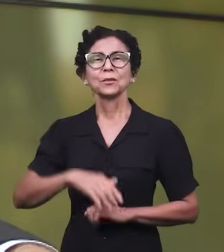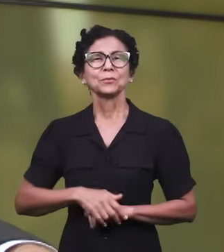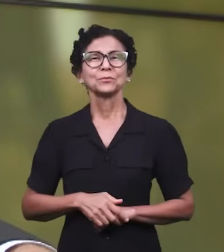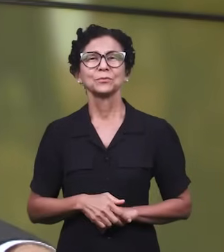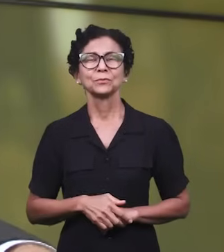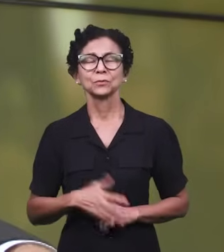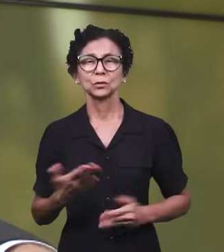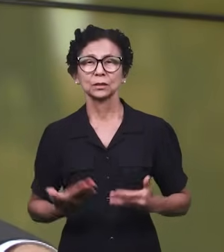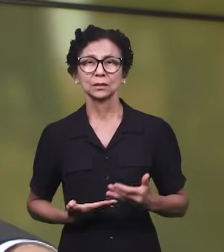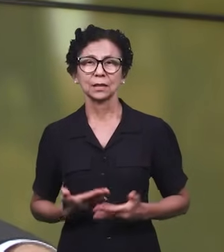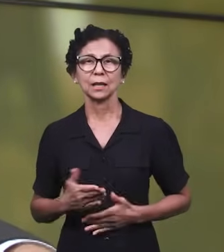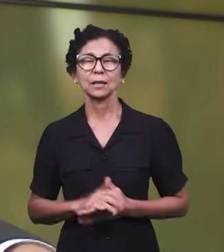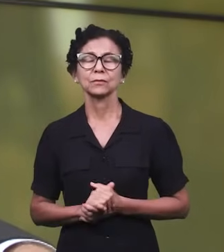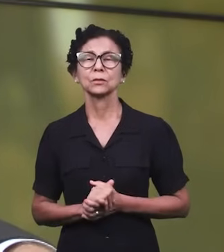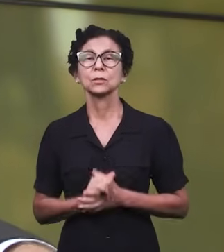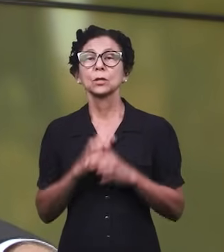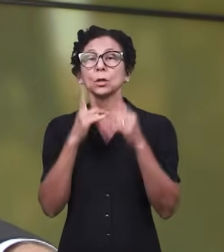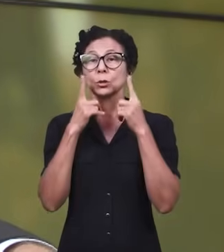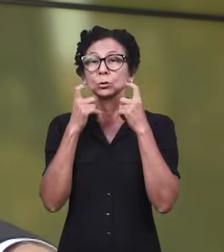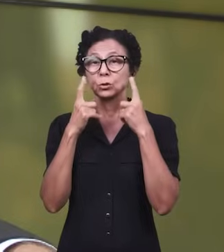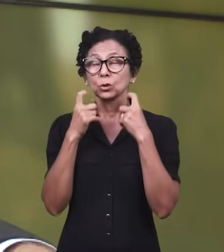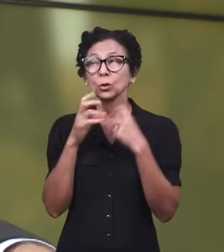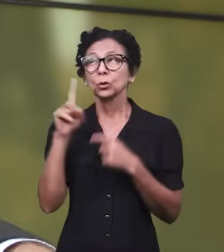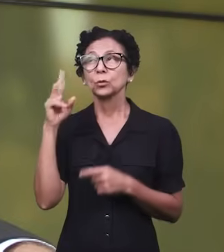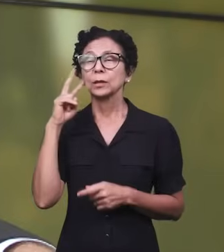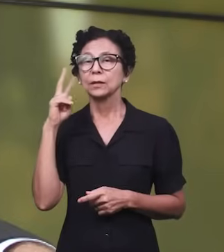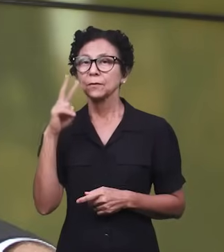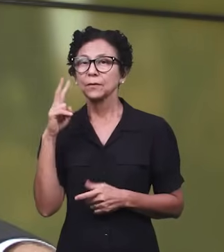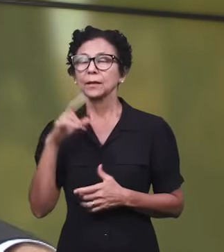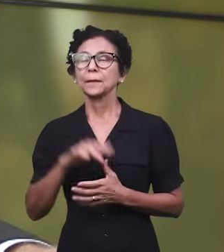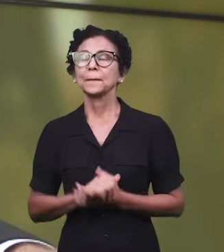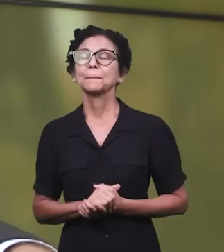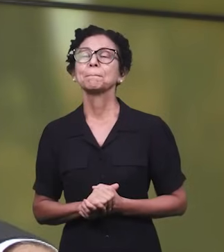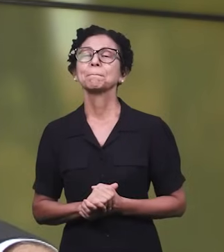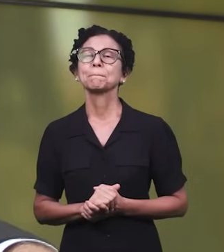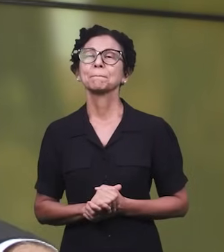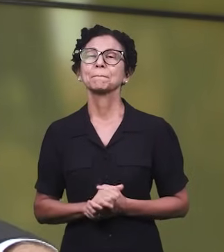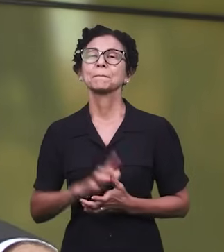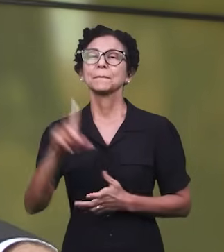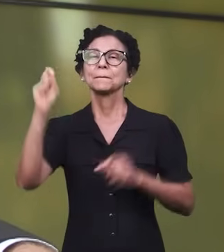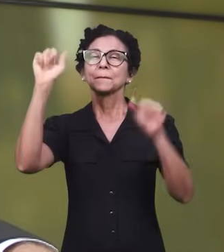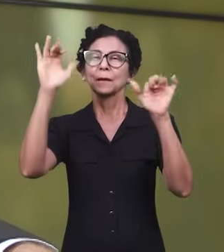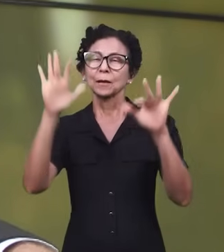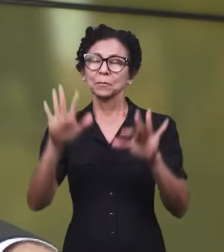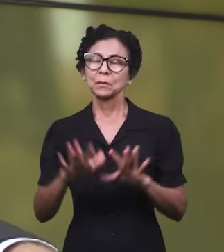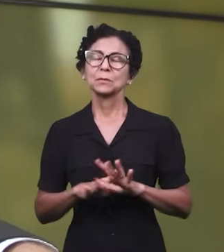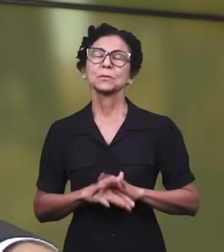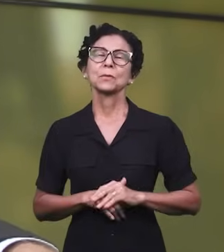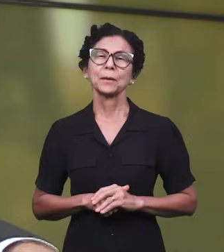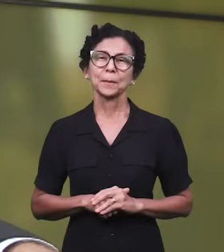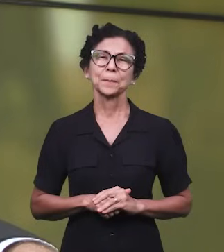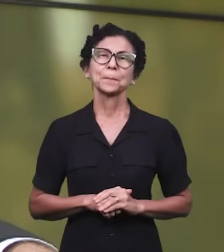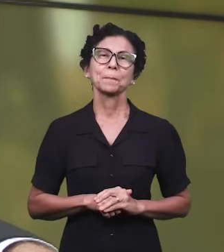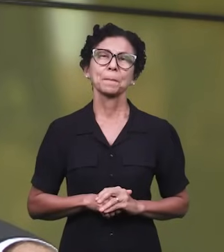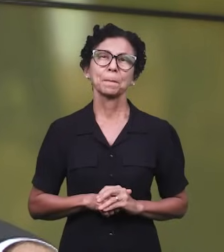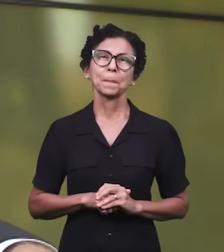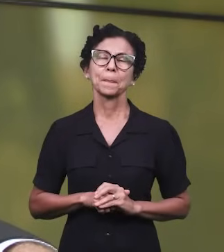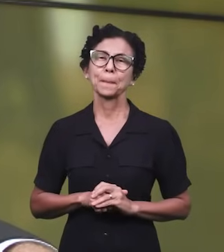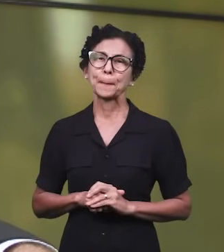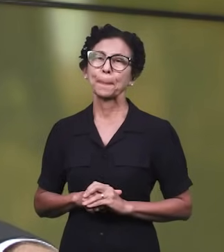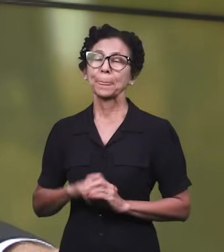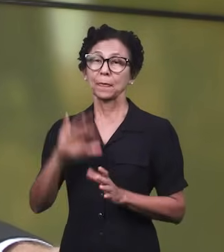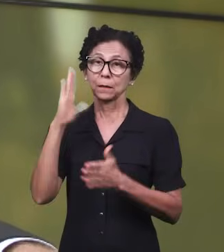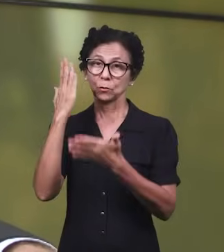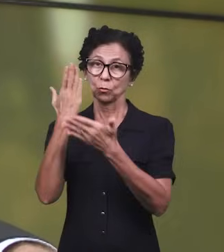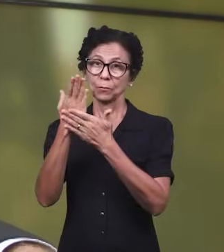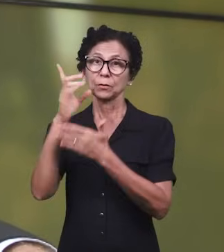O Senhor não se esquece das nossas lágrimas, e o Senhor vai abençoar as suas servas, as mães, os pais que